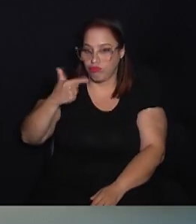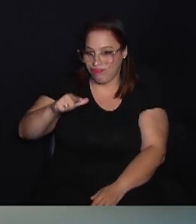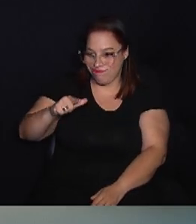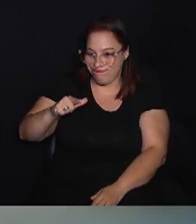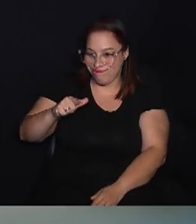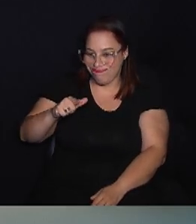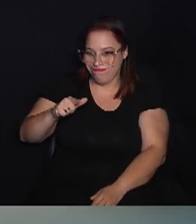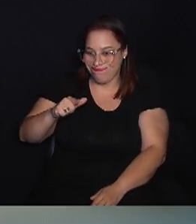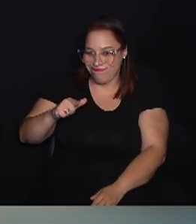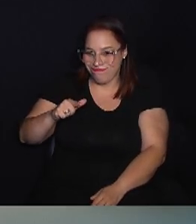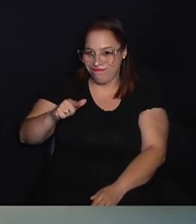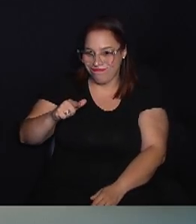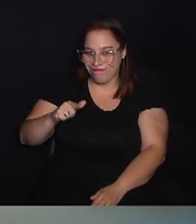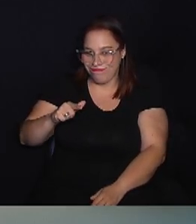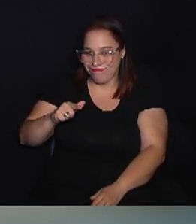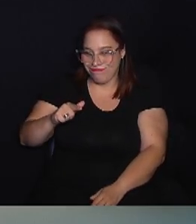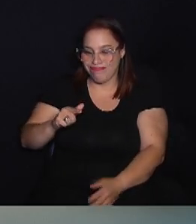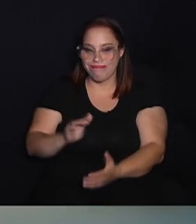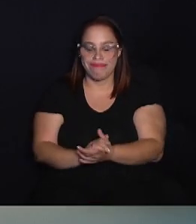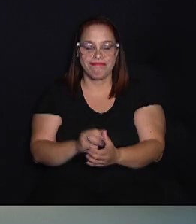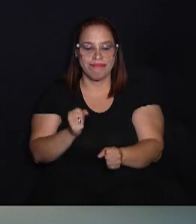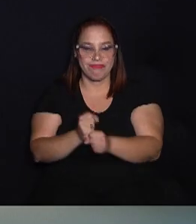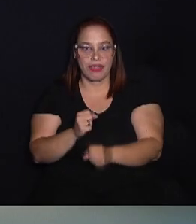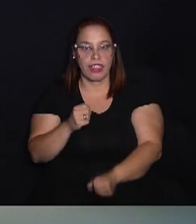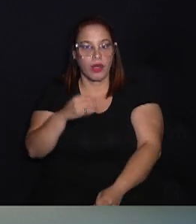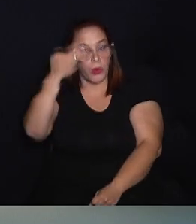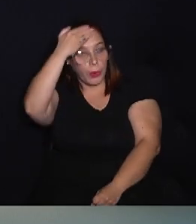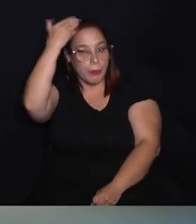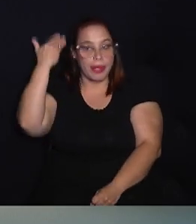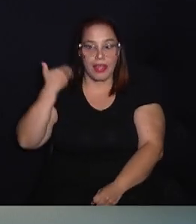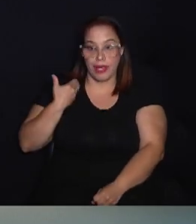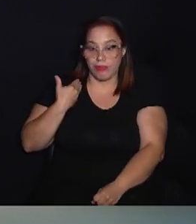da noite. Então, olha só, os eleitos para o mandato